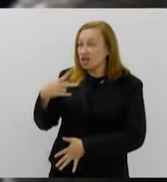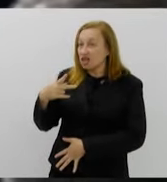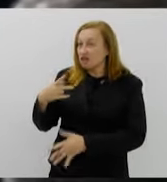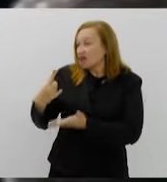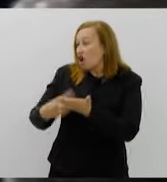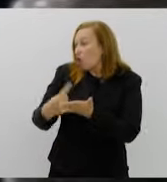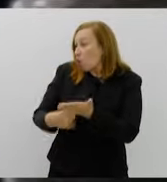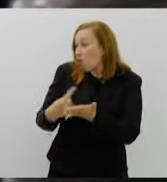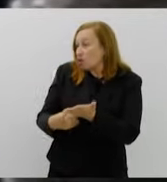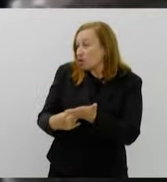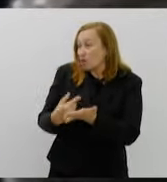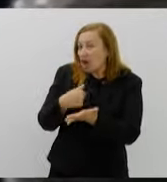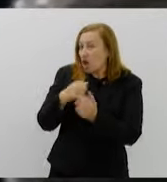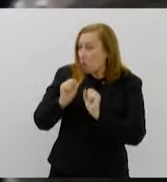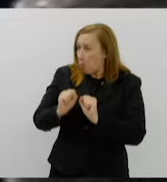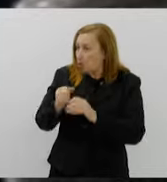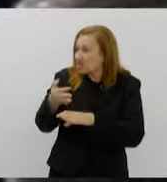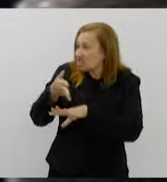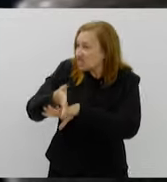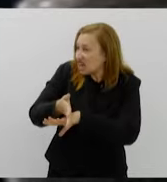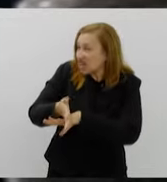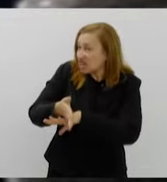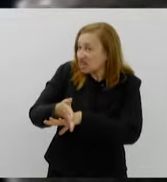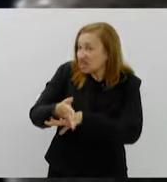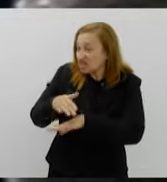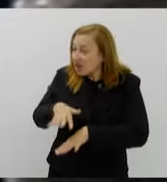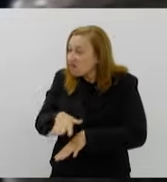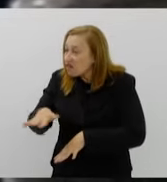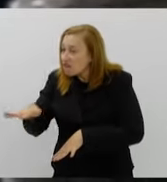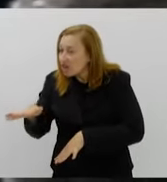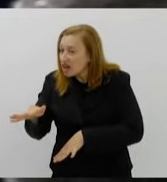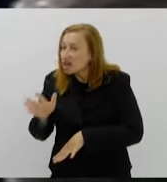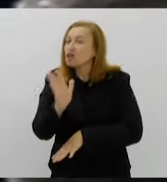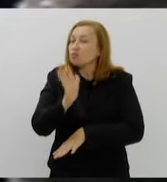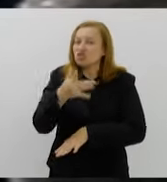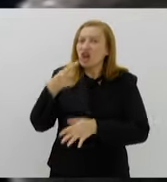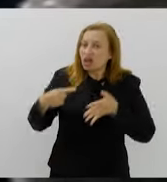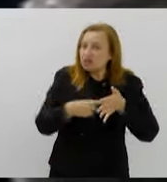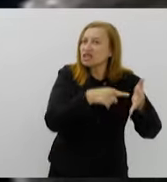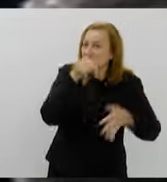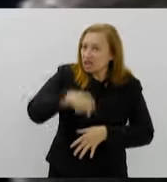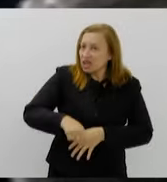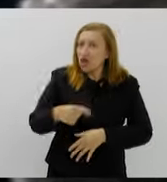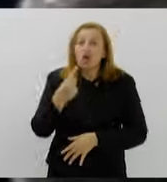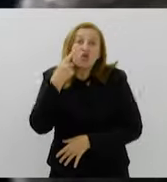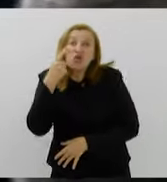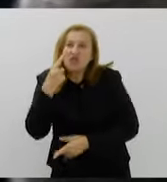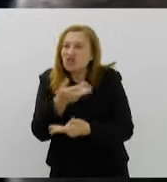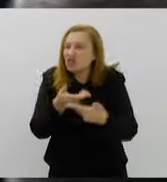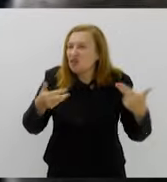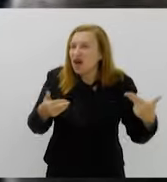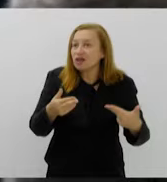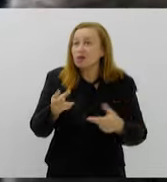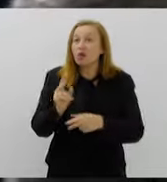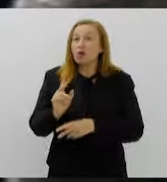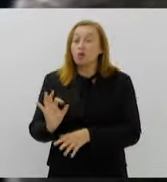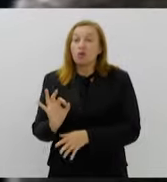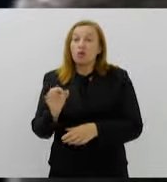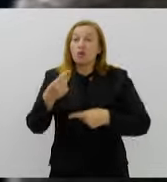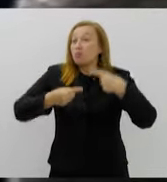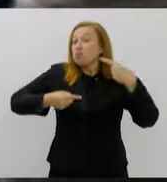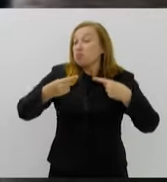acordo para que eu possa entrar nas comunidades conforme já denunciei aqui o que eu vejo são muitos políticos da cidade